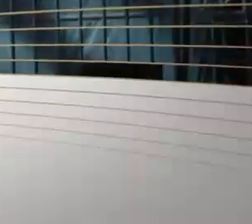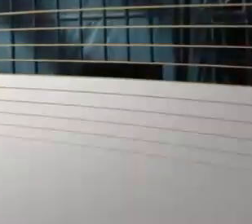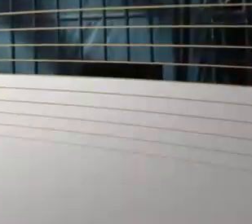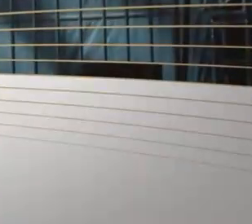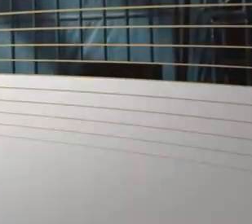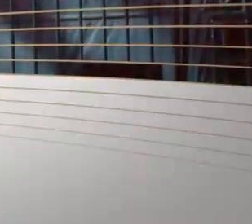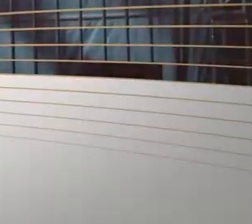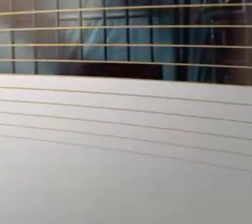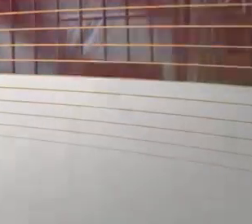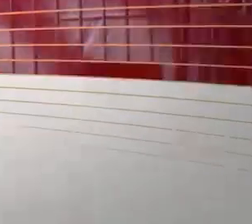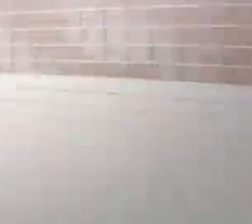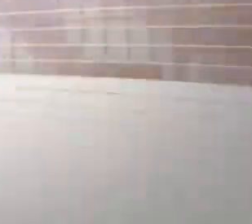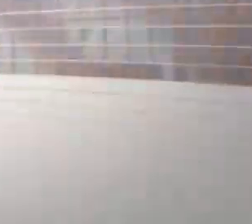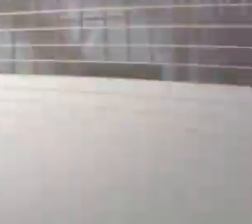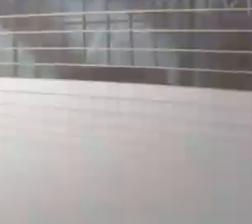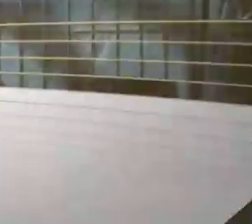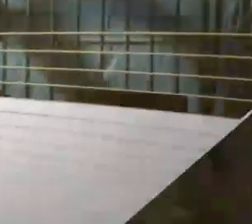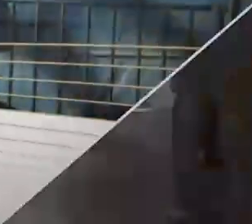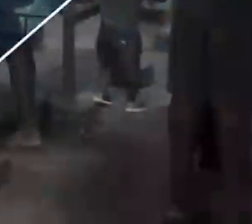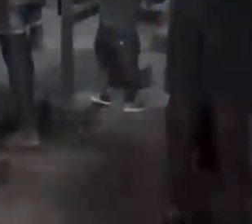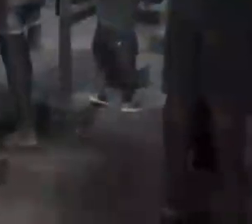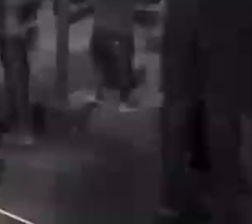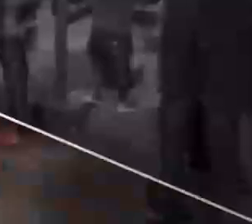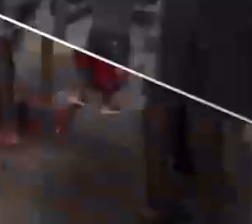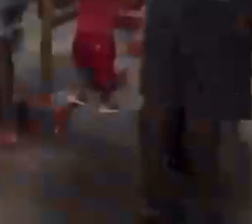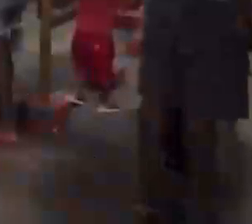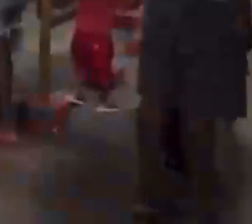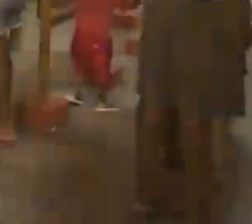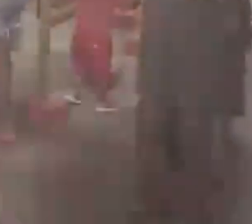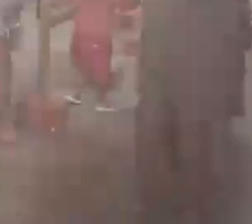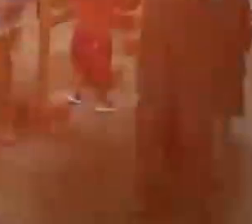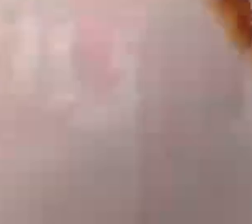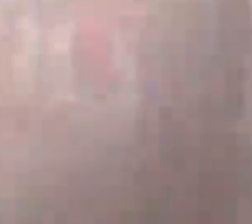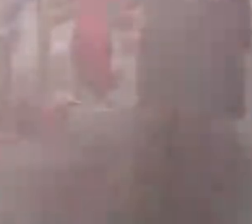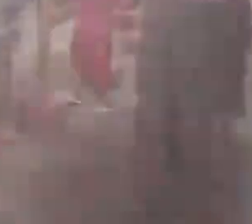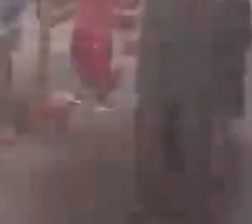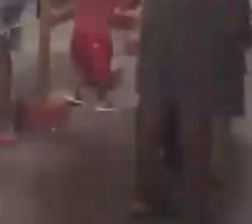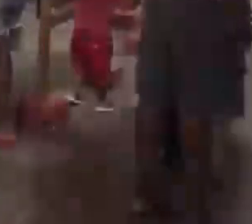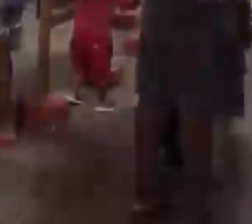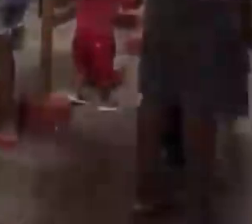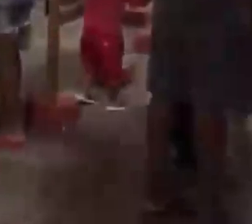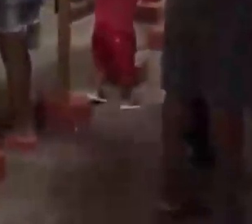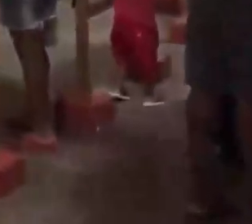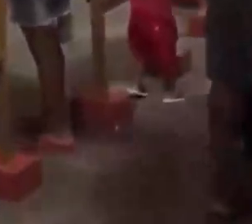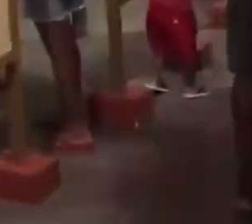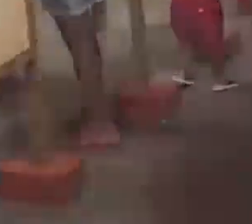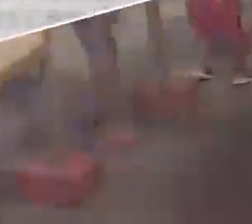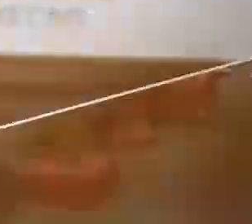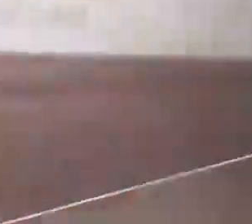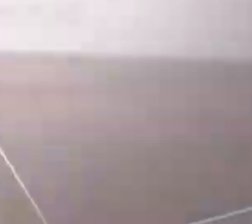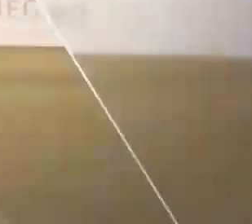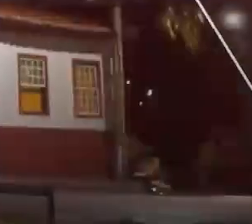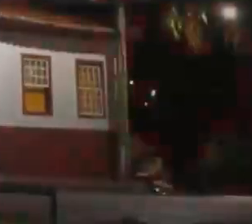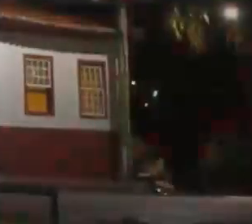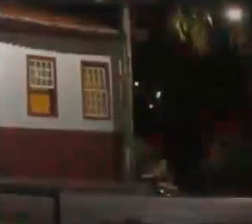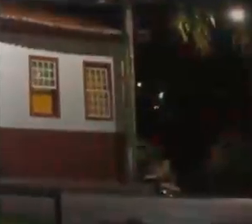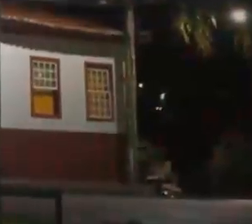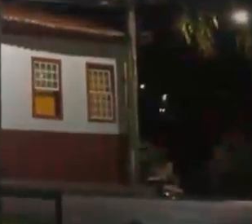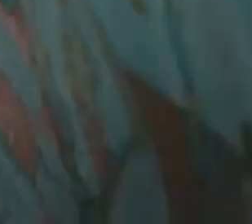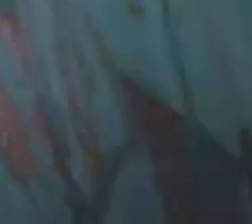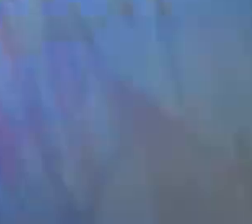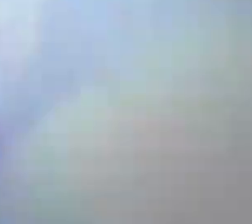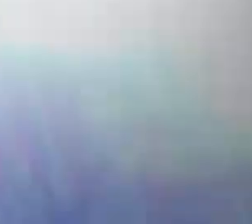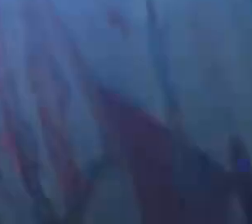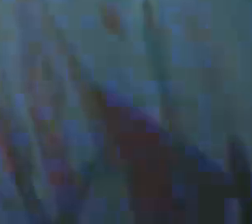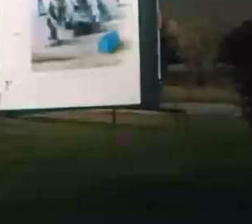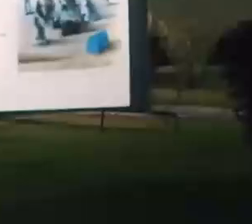da King Ross, patrocinadora do evento. Lê-se: A cultura é um direito, conheça alguns projetos culturais que incentivamos.